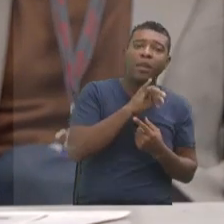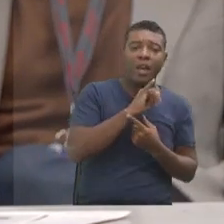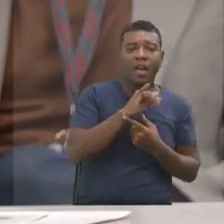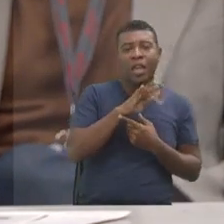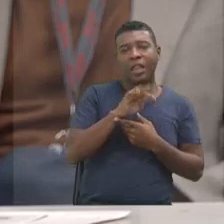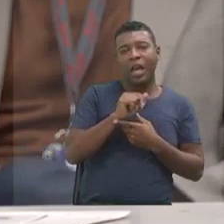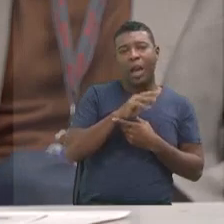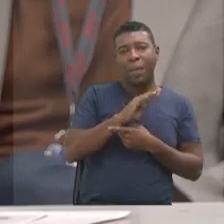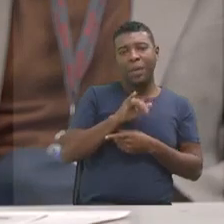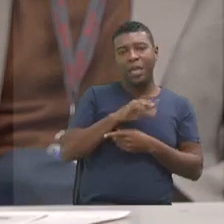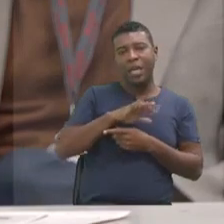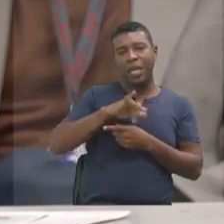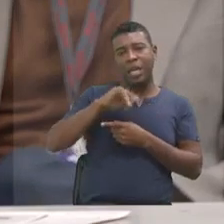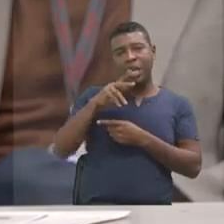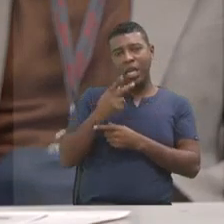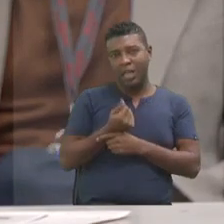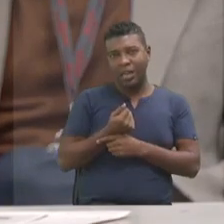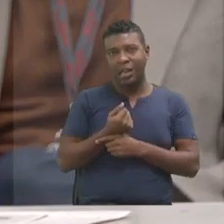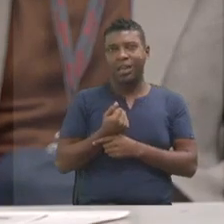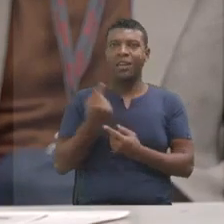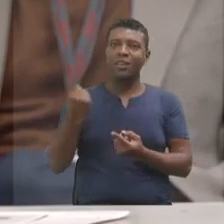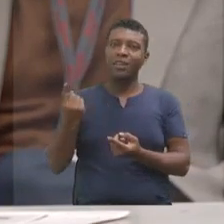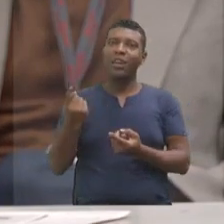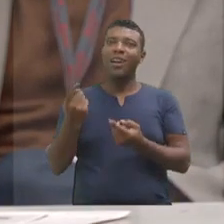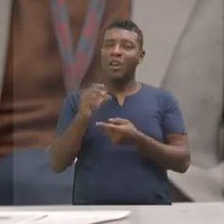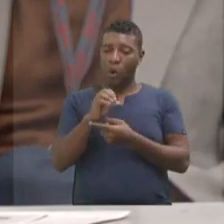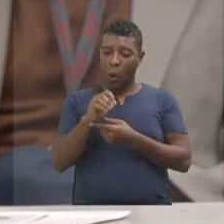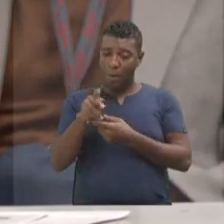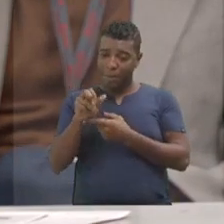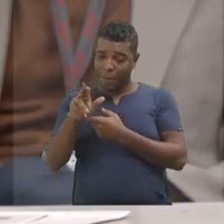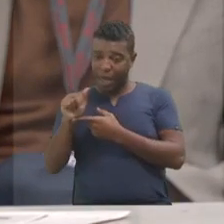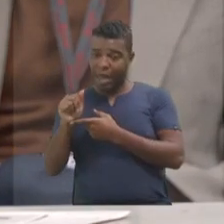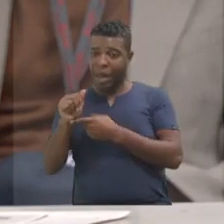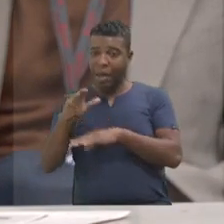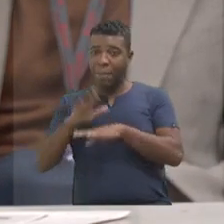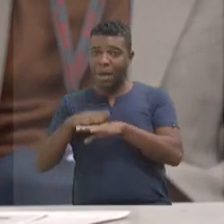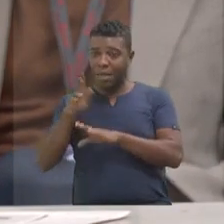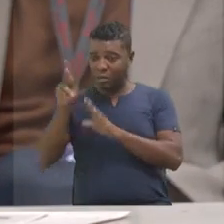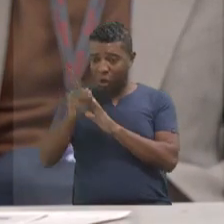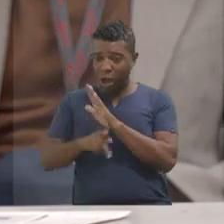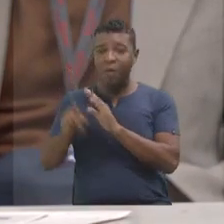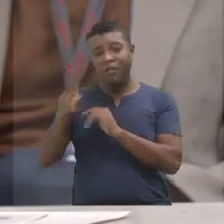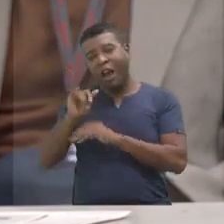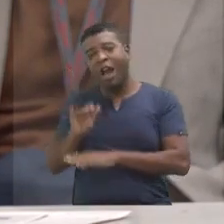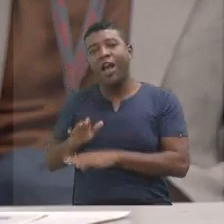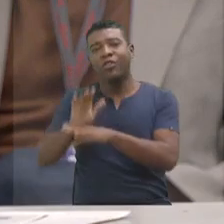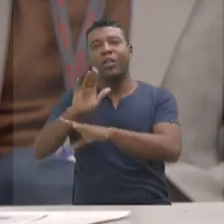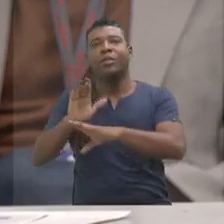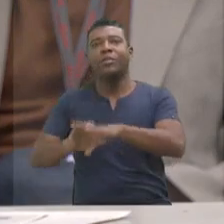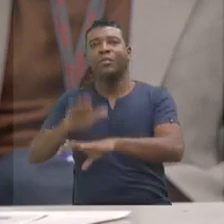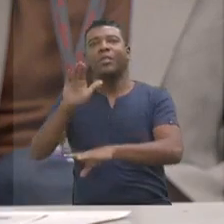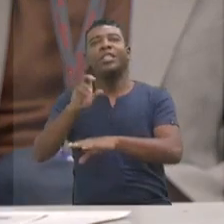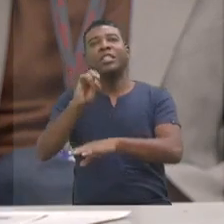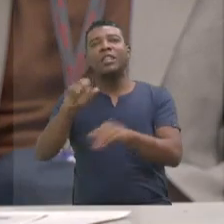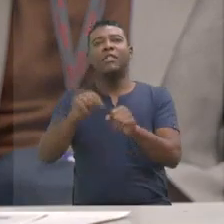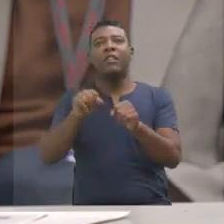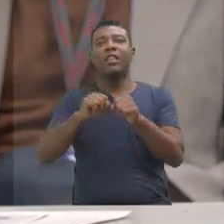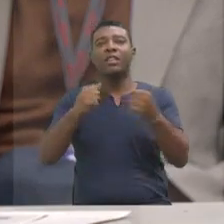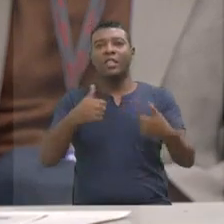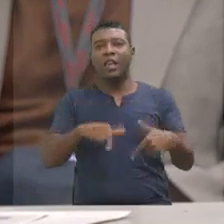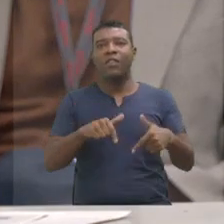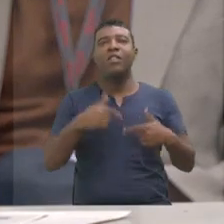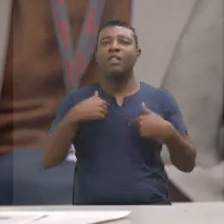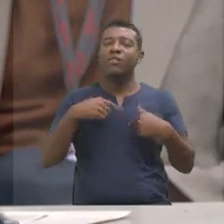que é um colega médico que é Prefeito e operar mais vai pagar mais ainda para quem faz o seu serviço então eu tenho uma